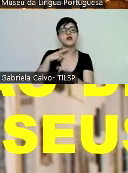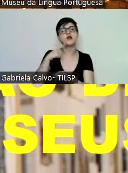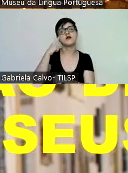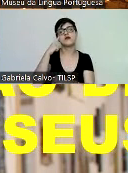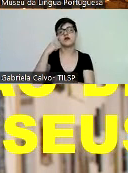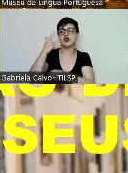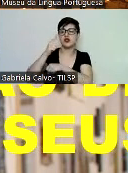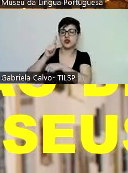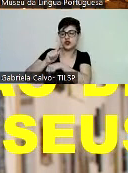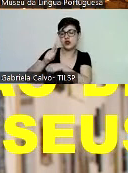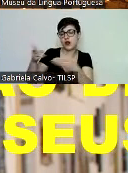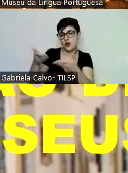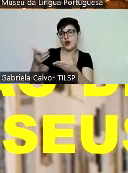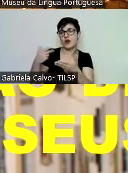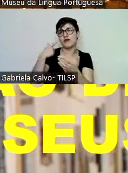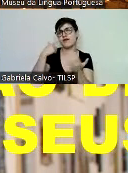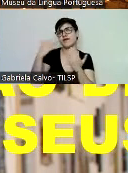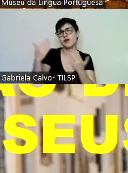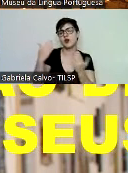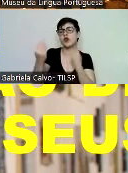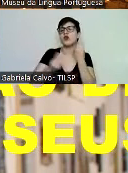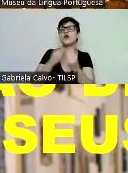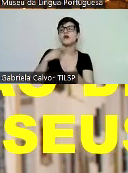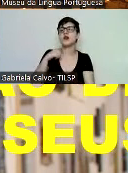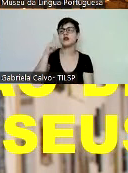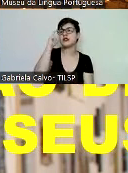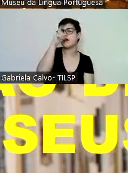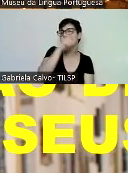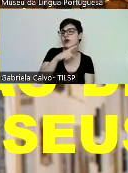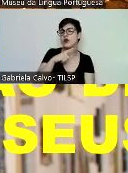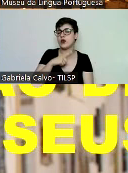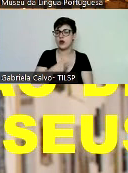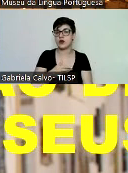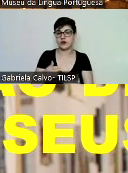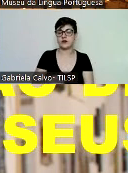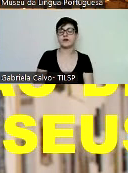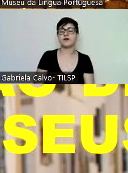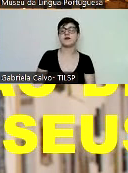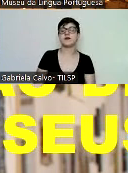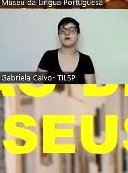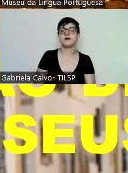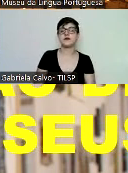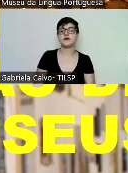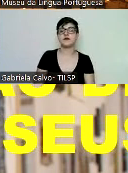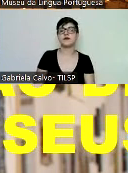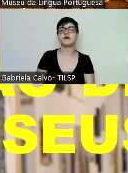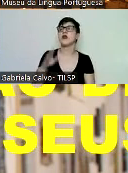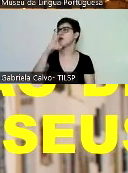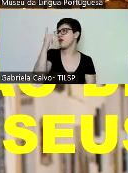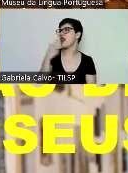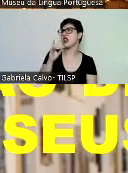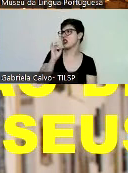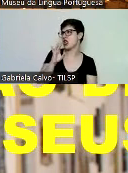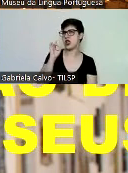de gestão como o Bruno tava trazendo uma definição não é não se peste em si mesmo muita gente lá mas só isso